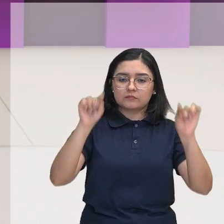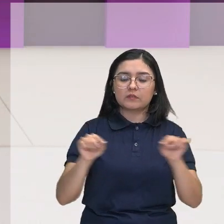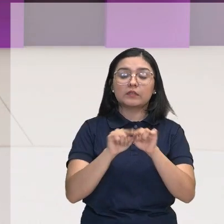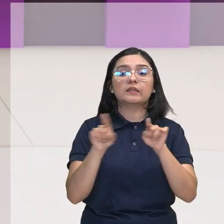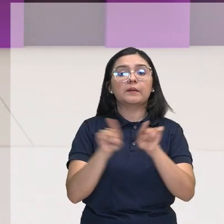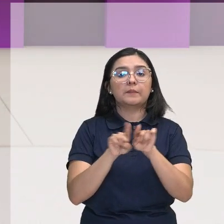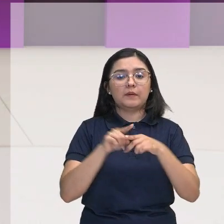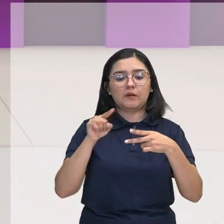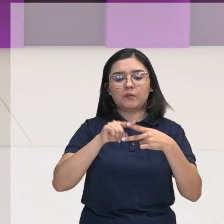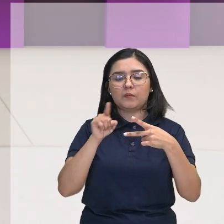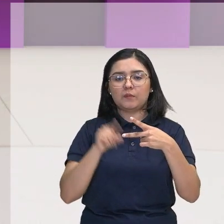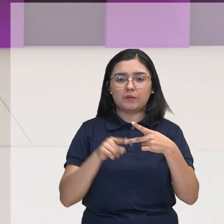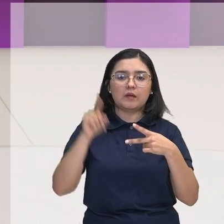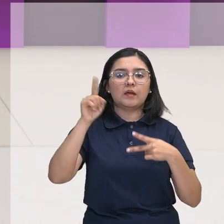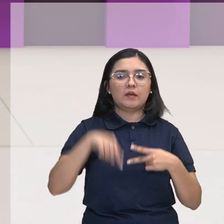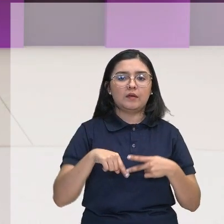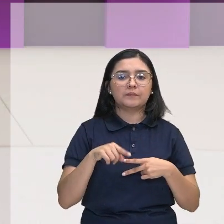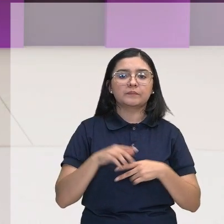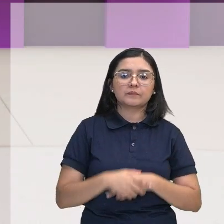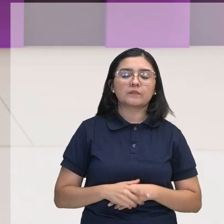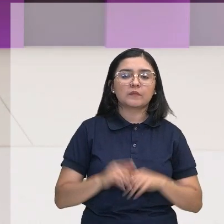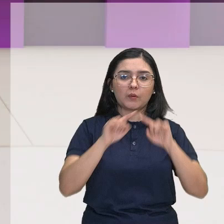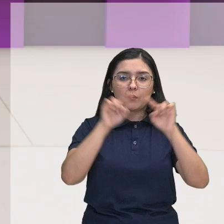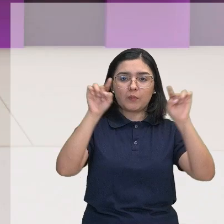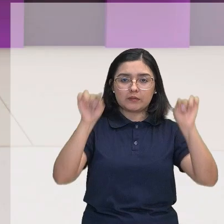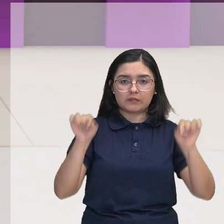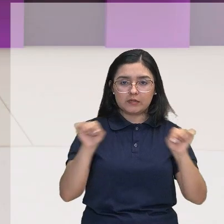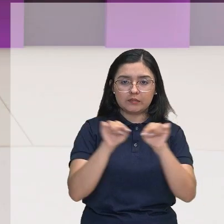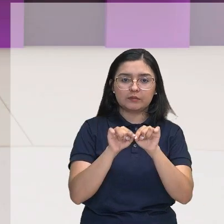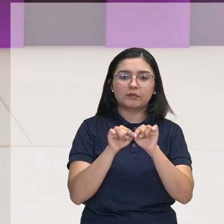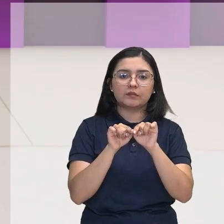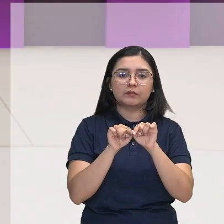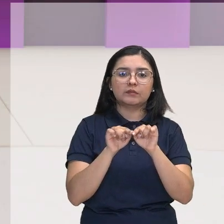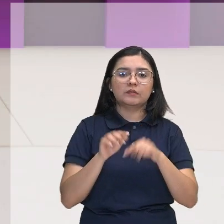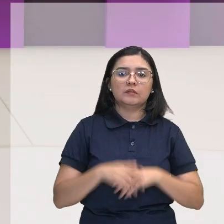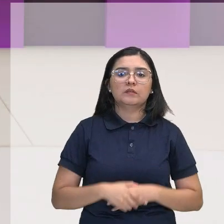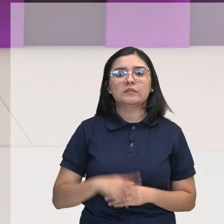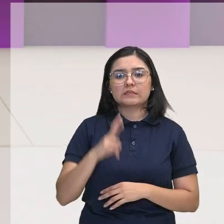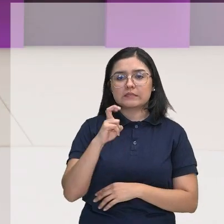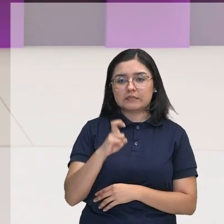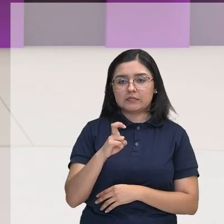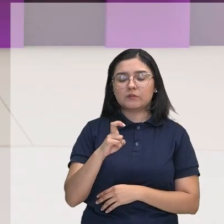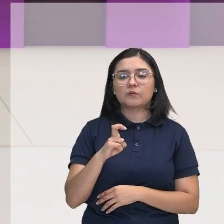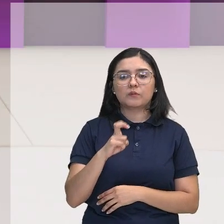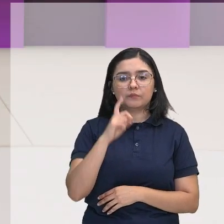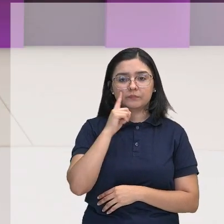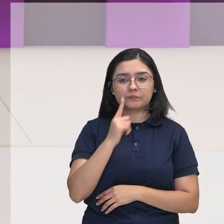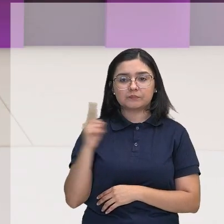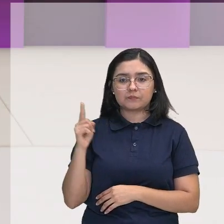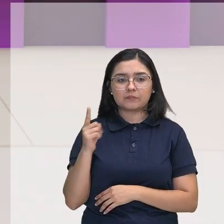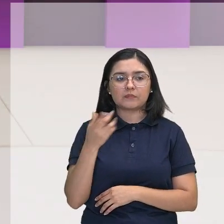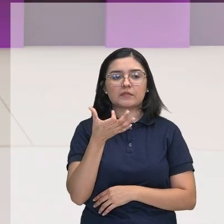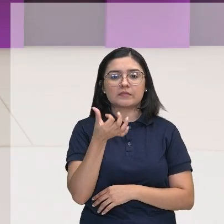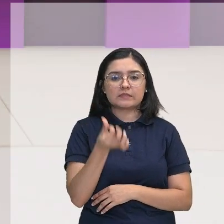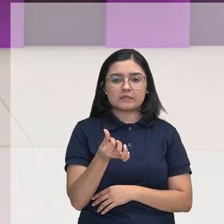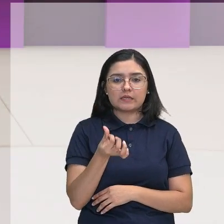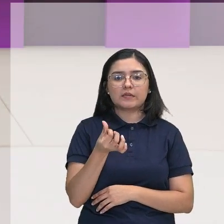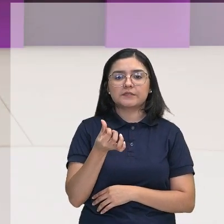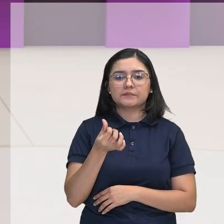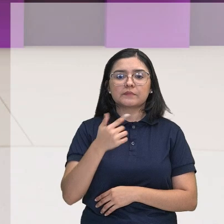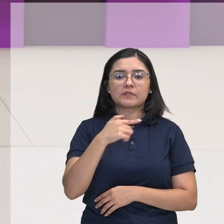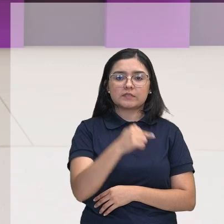iguais, é o quadrado, ok? Então, 5 lados, pentágono. 6